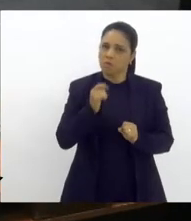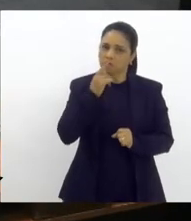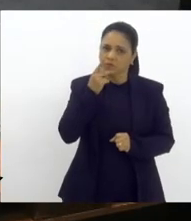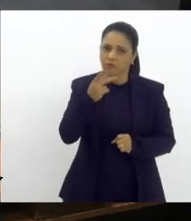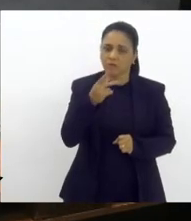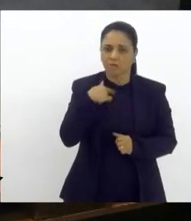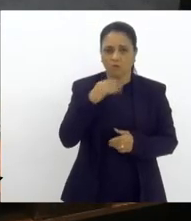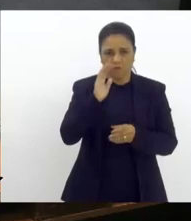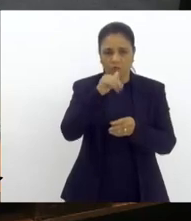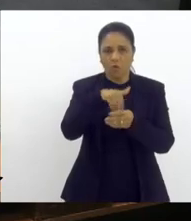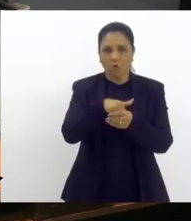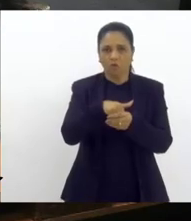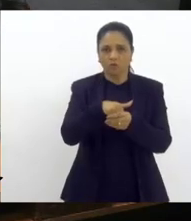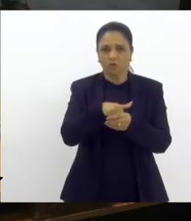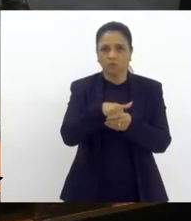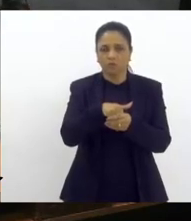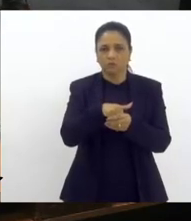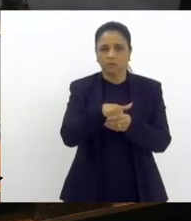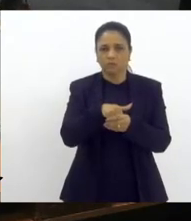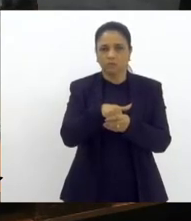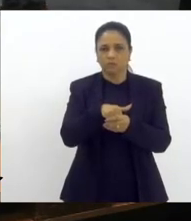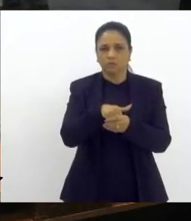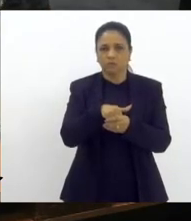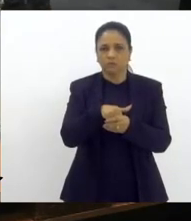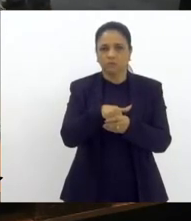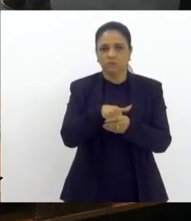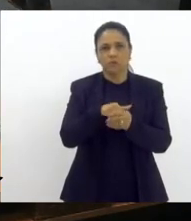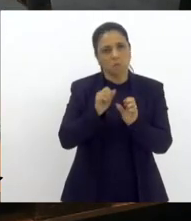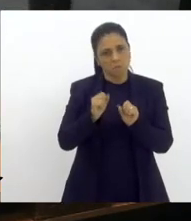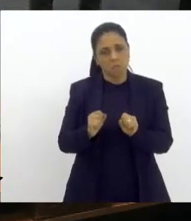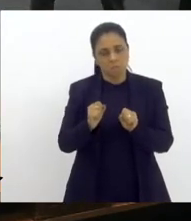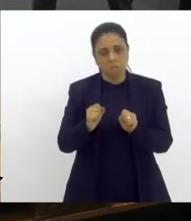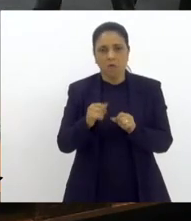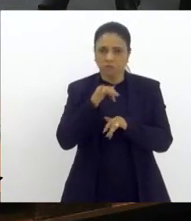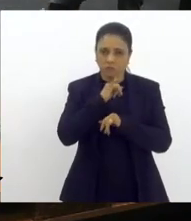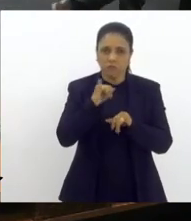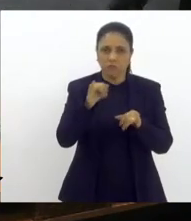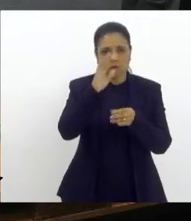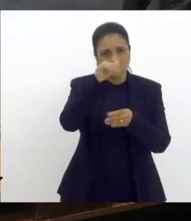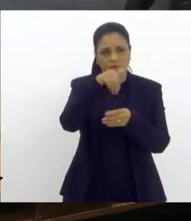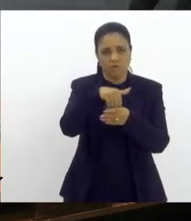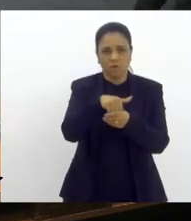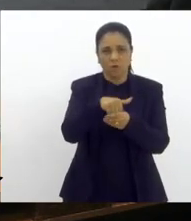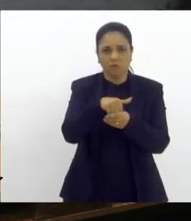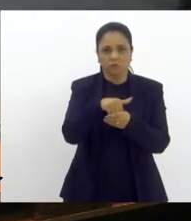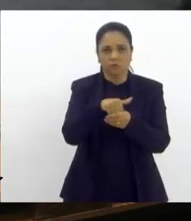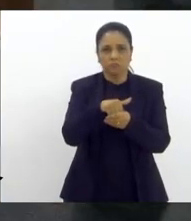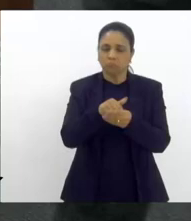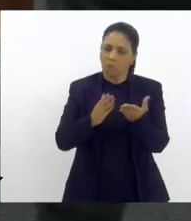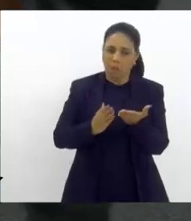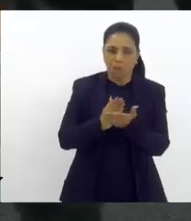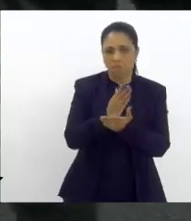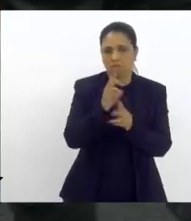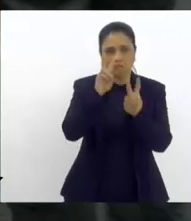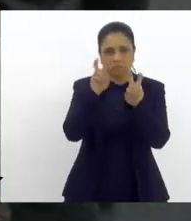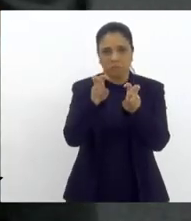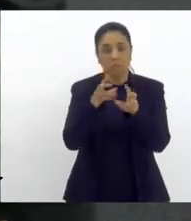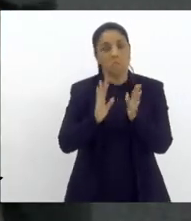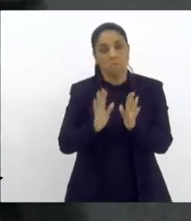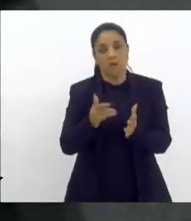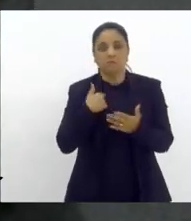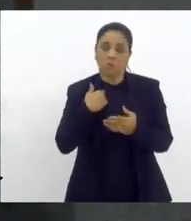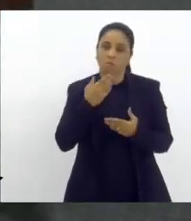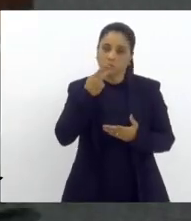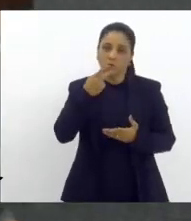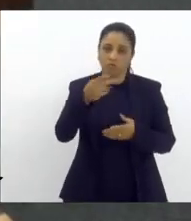eu vou ouvir ouvir votação eu posso declarar não houve quórum a matéria não foi aprovada mas eu posso declarar a